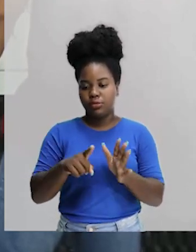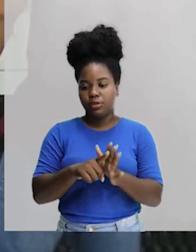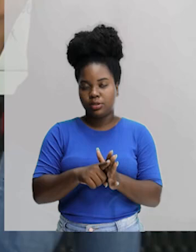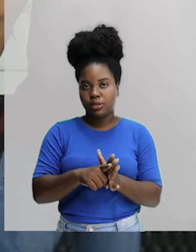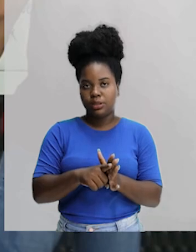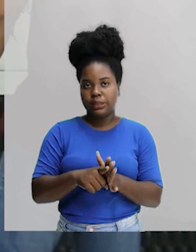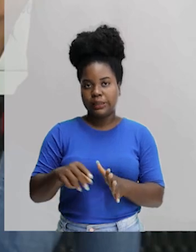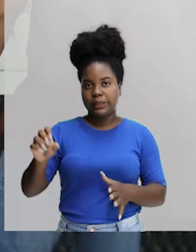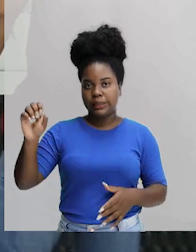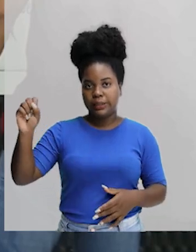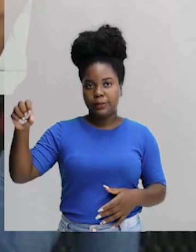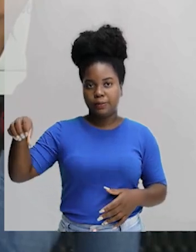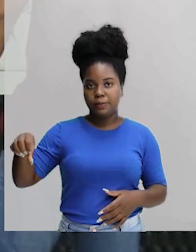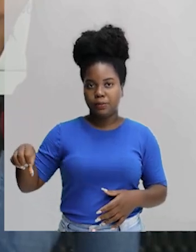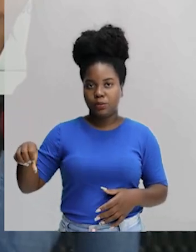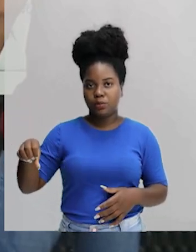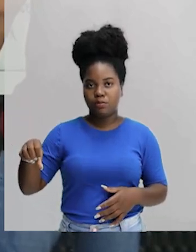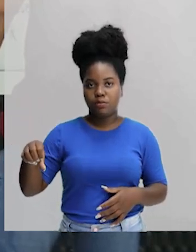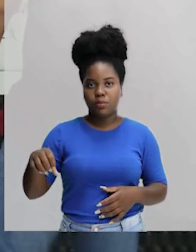menos 8 nonos,